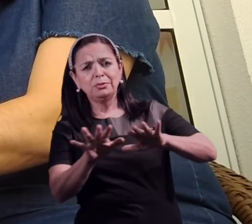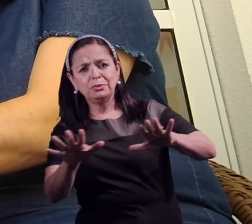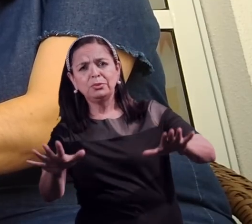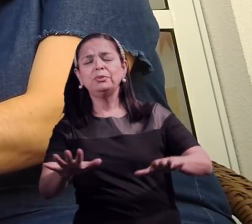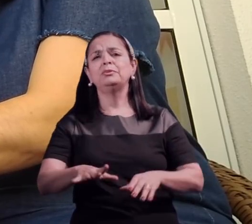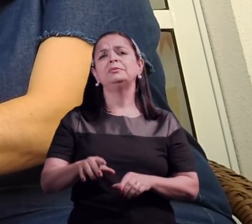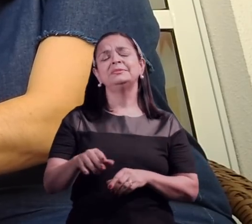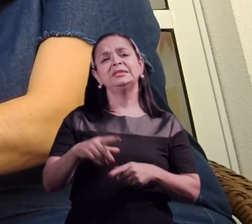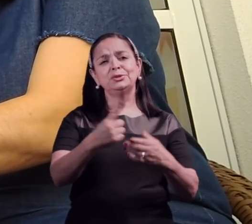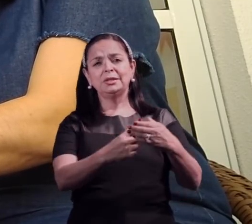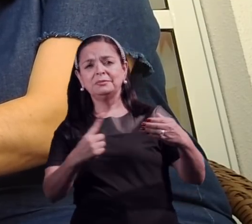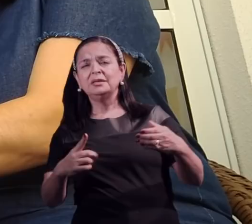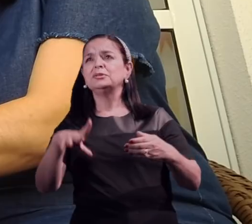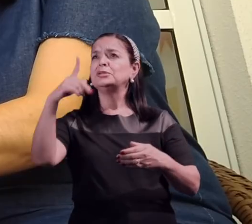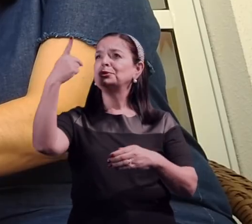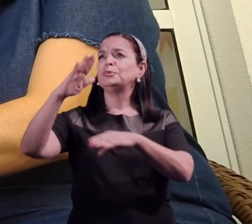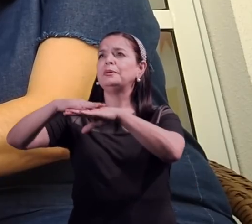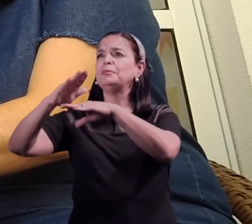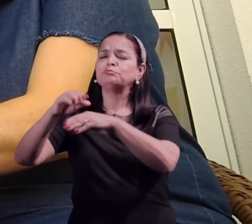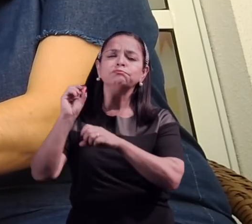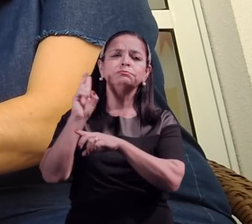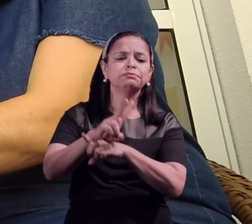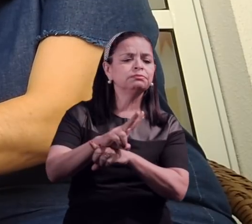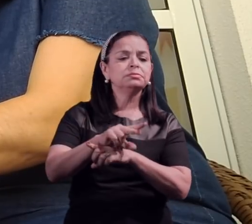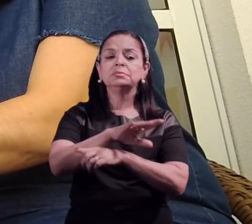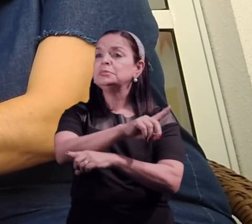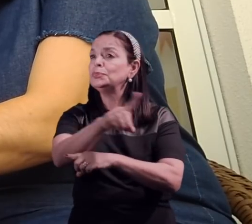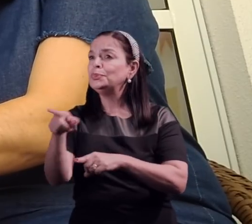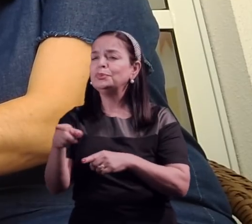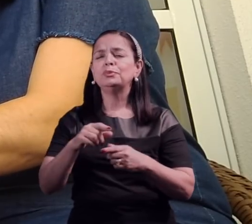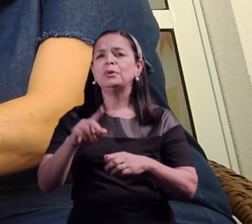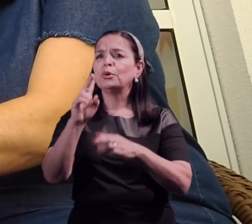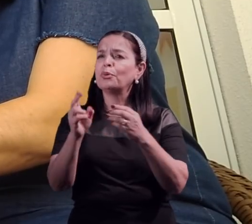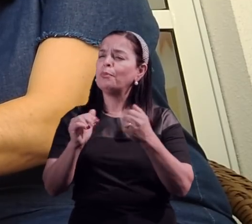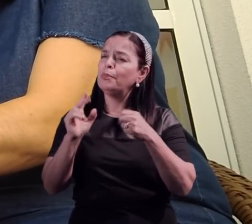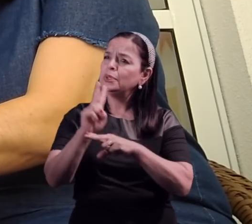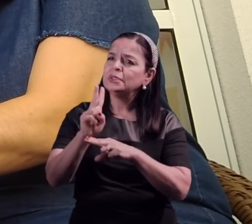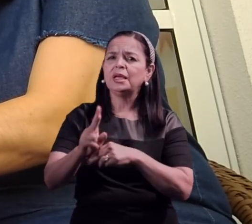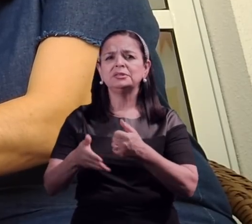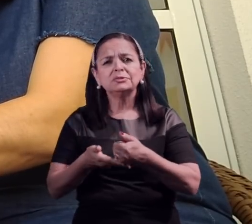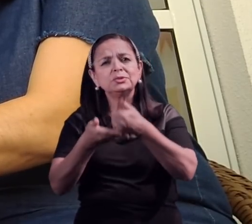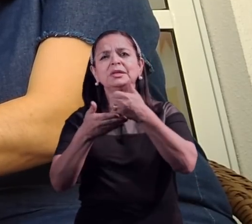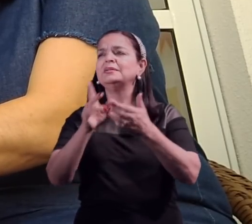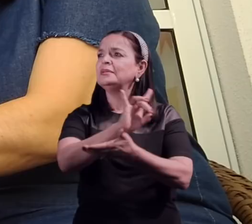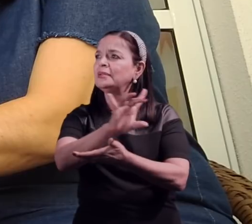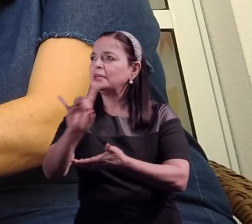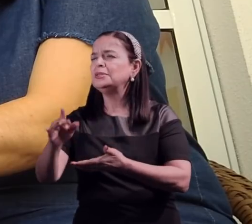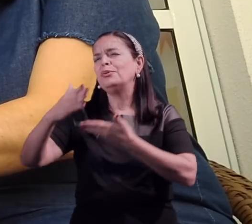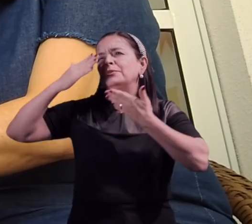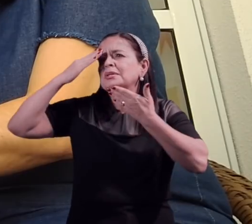poderosa seja sobre nós. Nada de mal nos aconteça, Senhor, que o Senhor nos guarde a cada dia, Senhor. Muito obrigado pelo